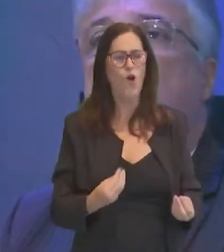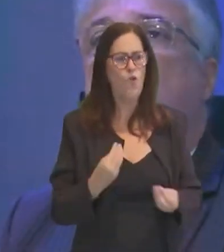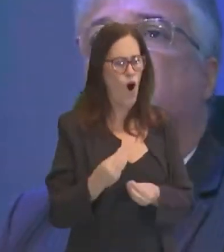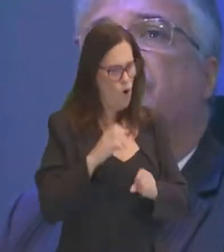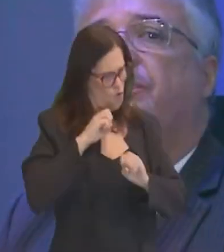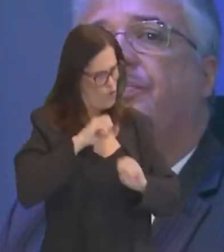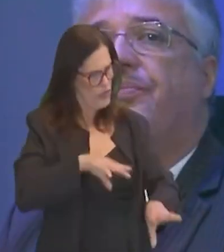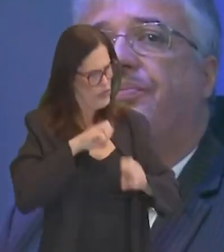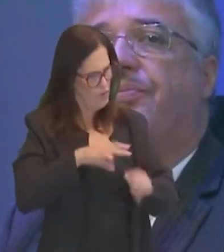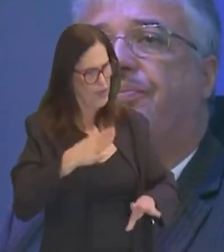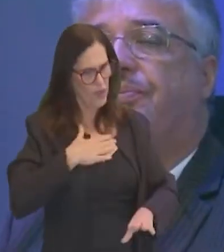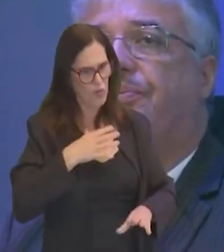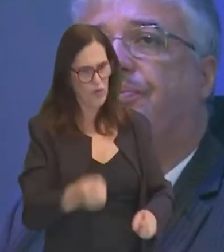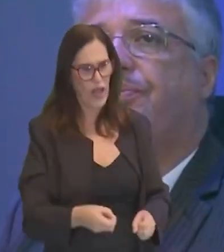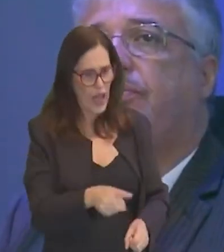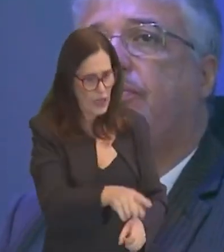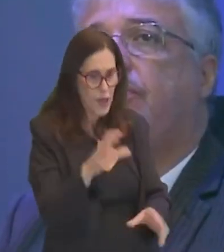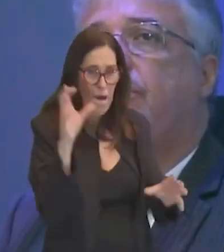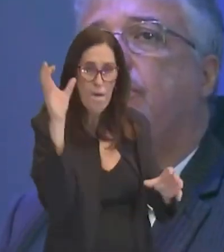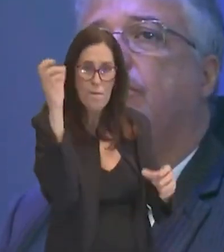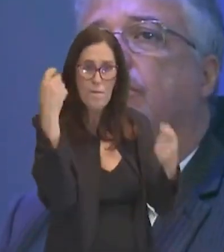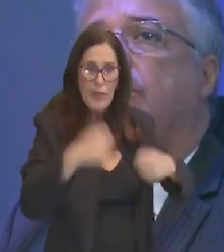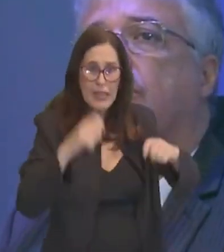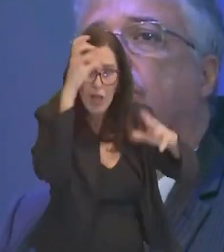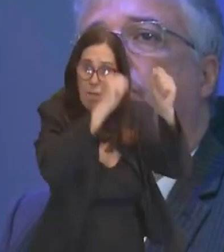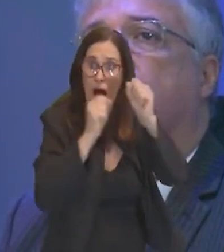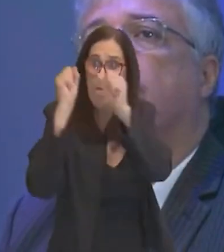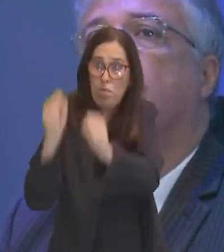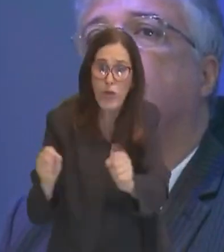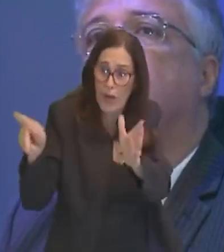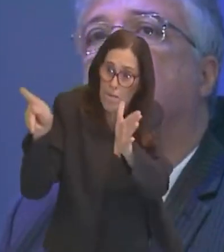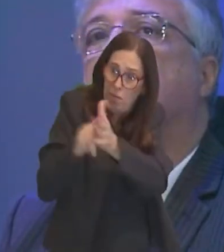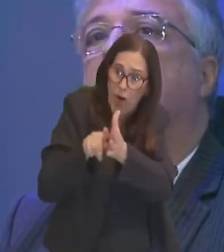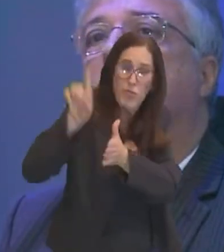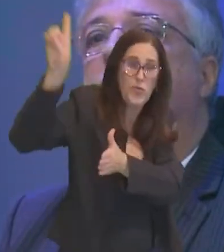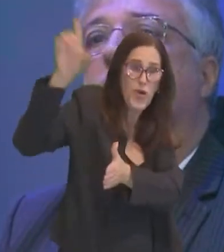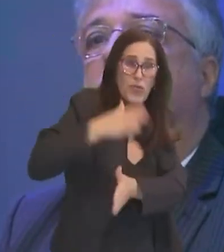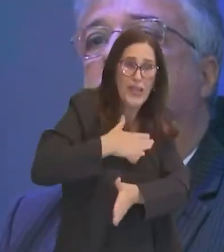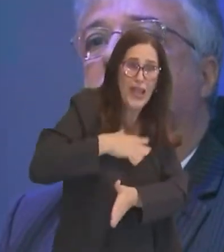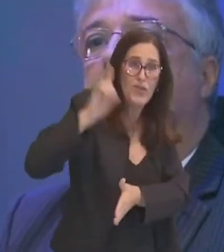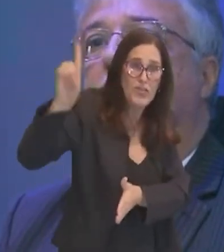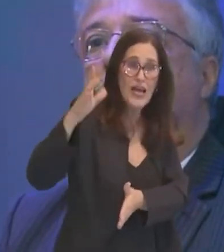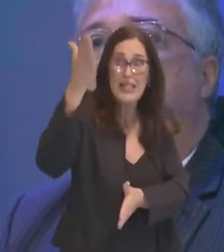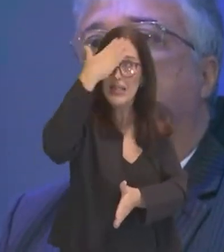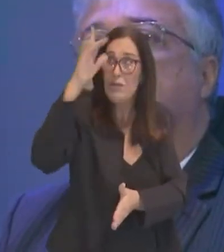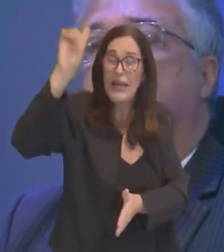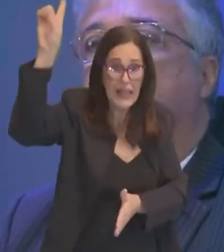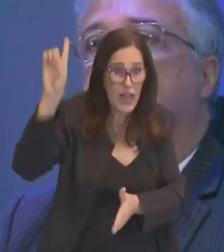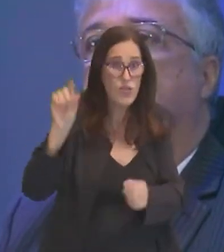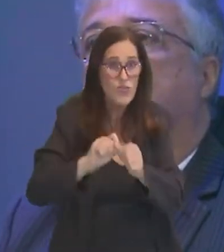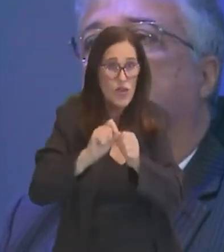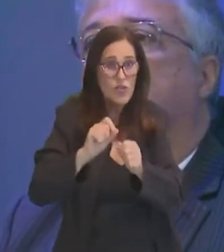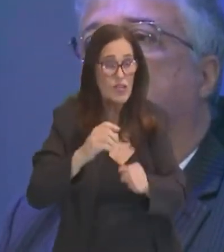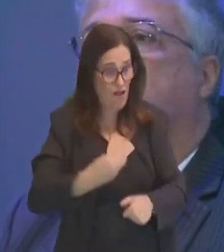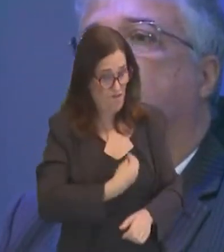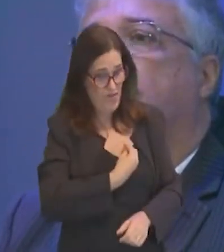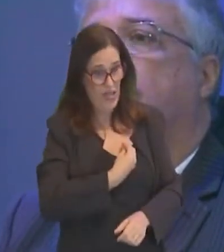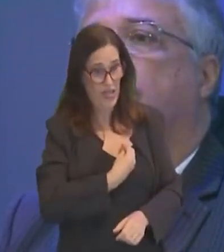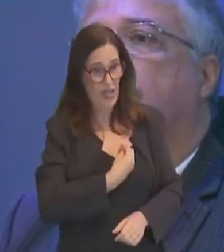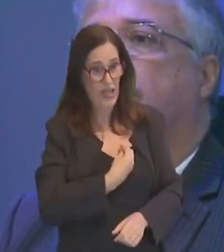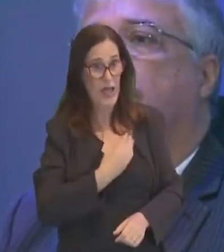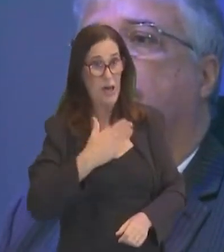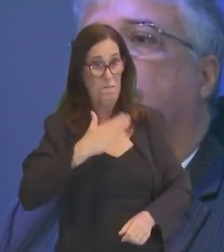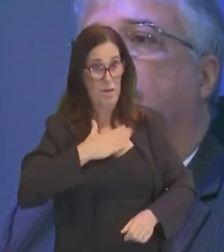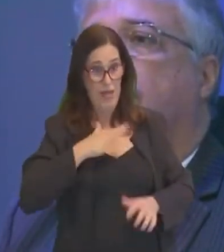meus filhos? Eles precisam aprender a amar o poder do meu Deus. Eles precisam saber o que Deus fez na vida da